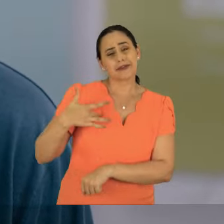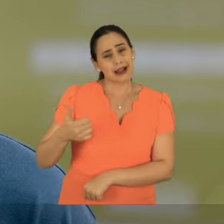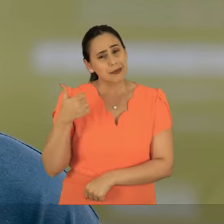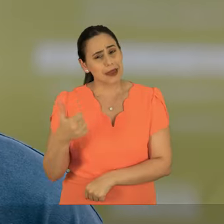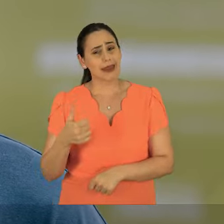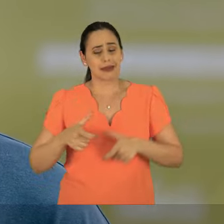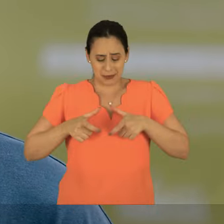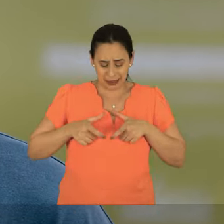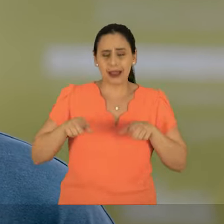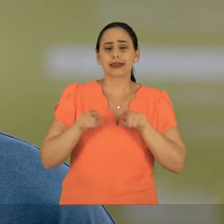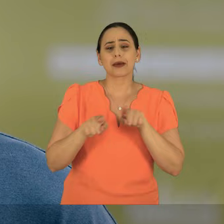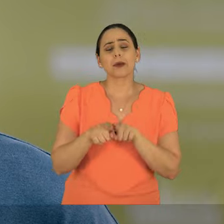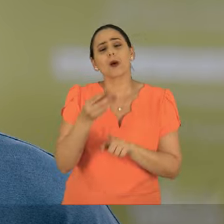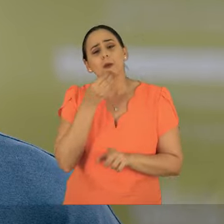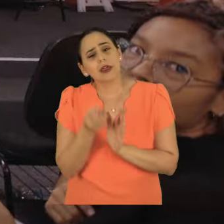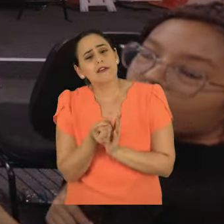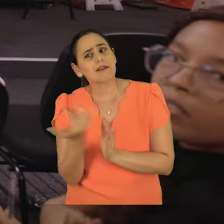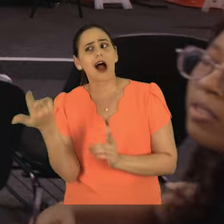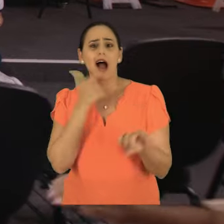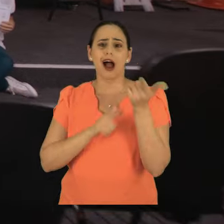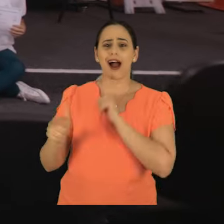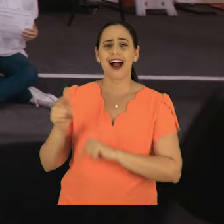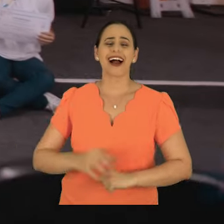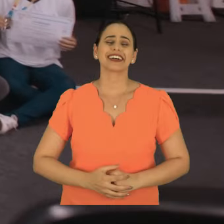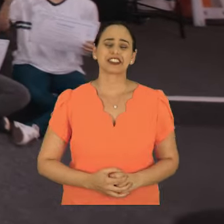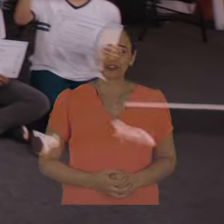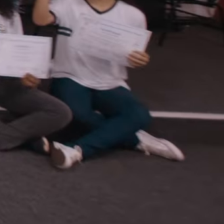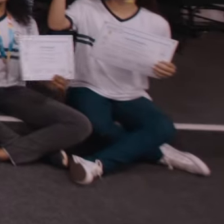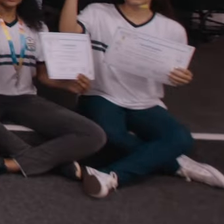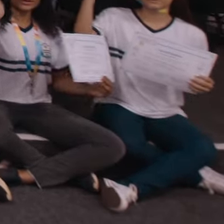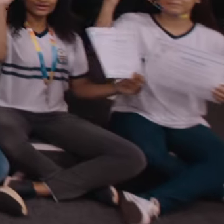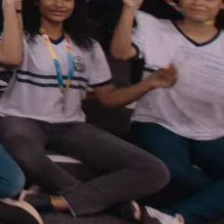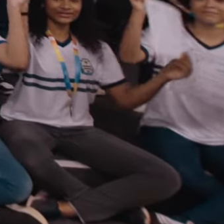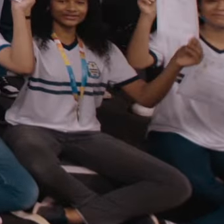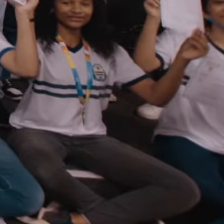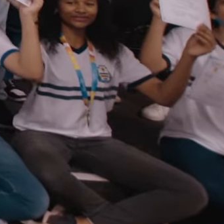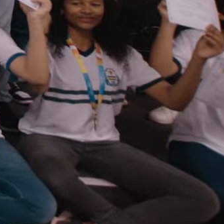a medalha, mas também as oportunidades que as Olimpíadas trazem.